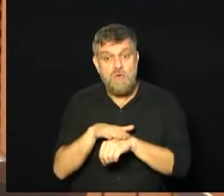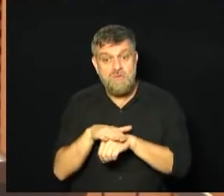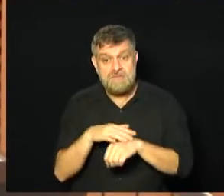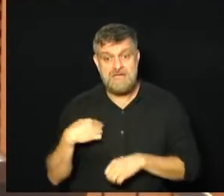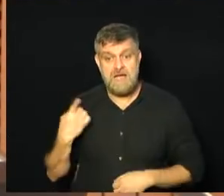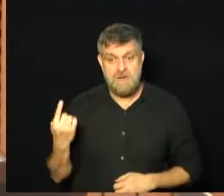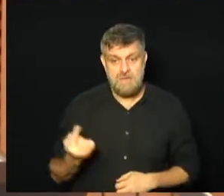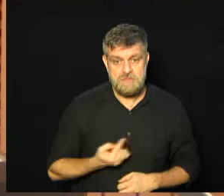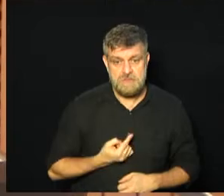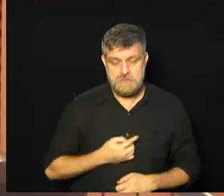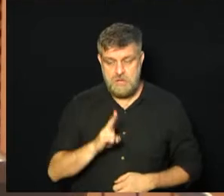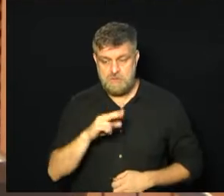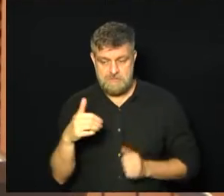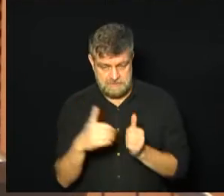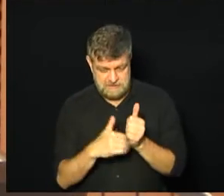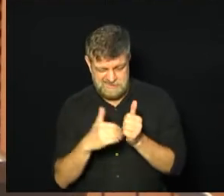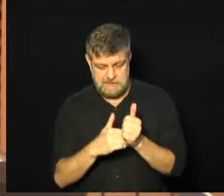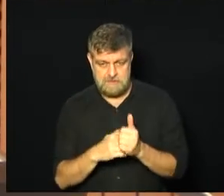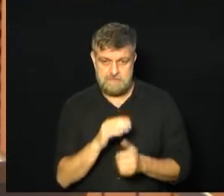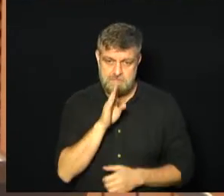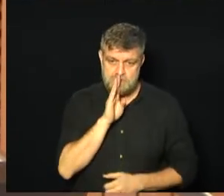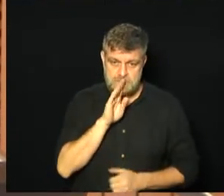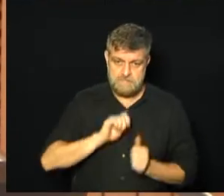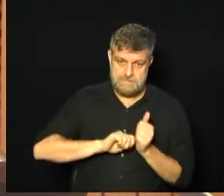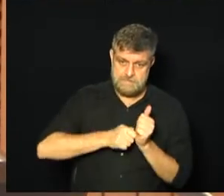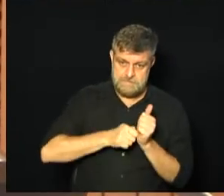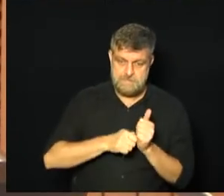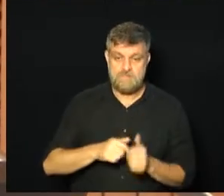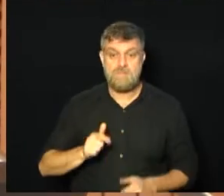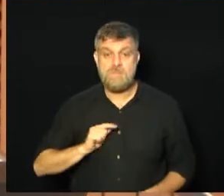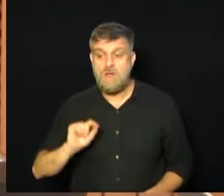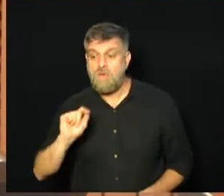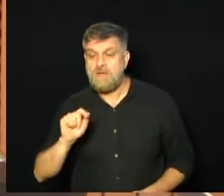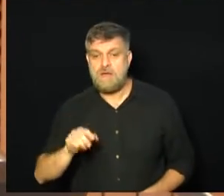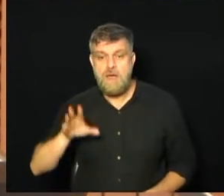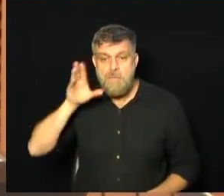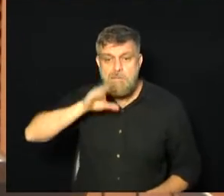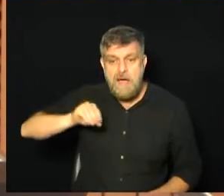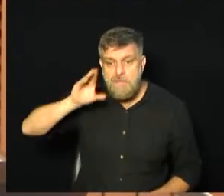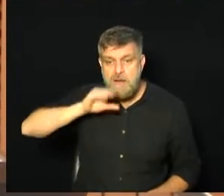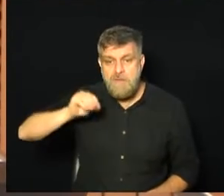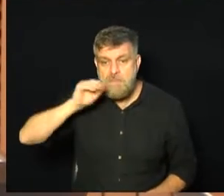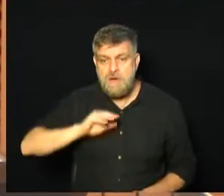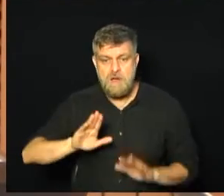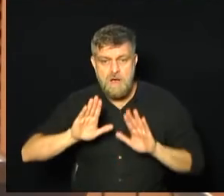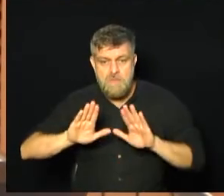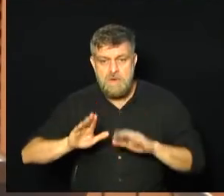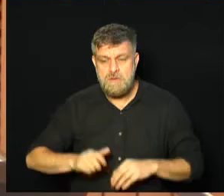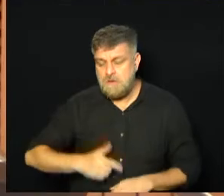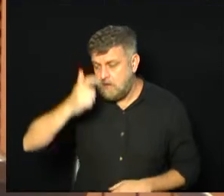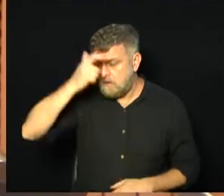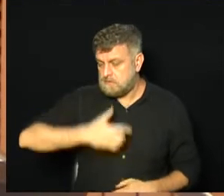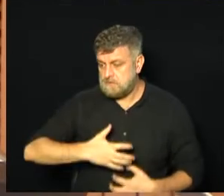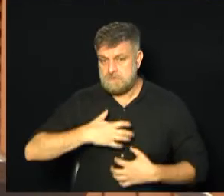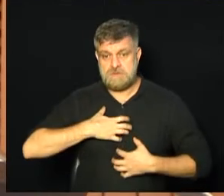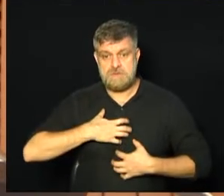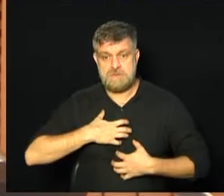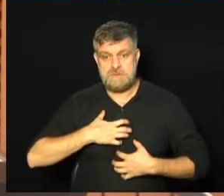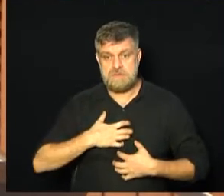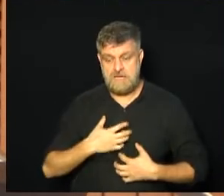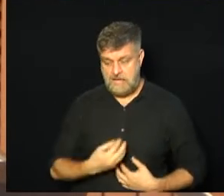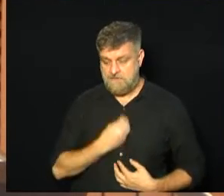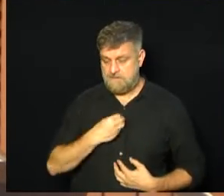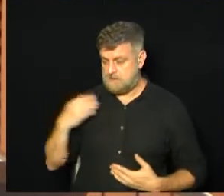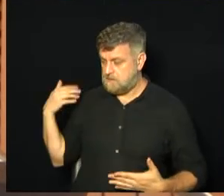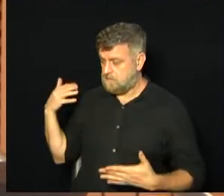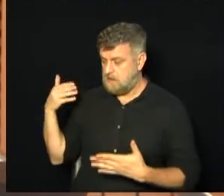preservar a identidade dela, vai conversar conosco aqui. E não foi uma aula, uma discussão de caso, eu falei, isso aqui foi uma conferência antropológica, até falei à